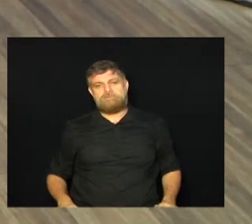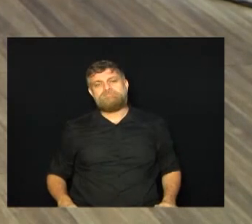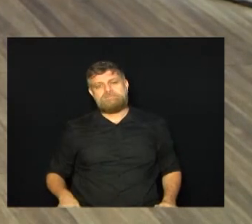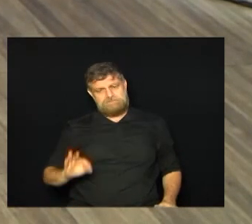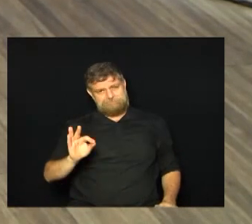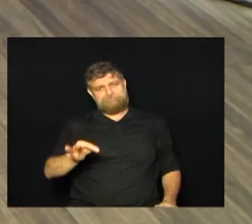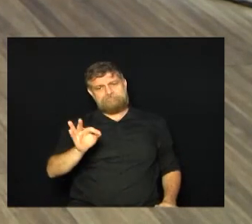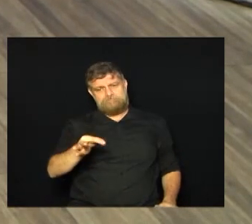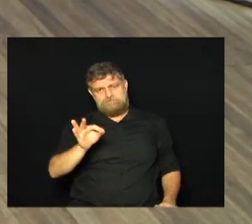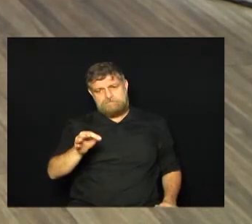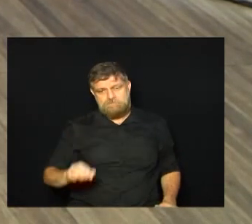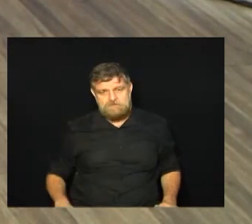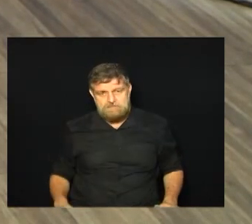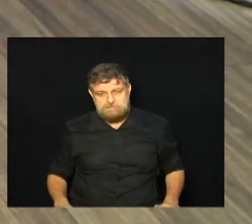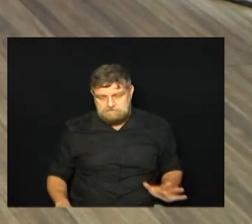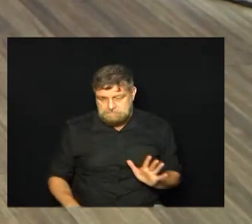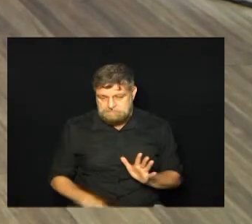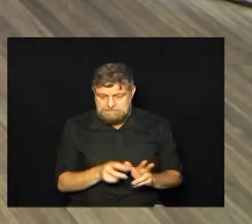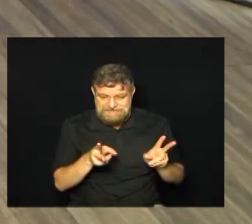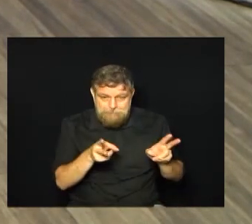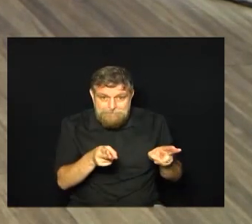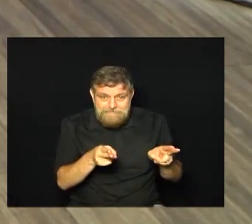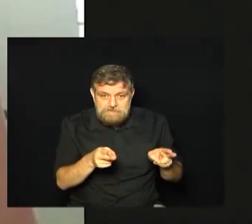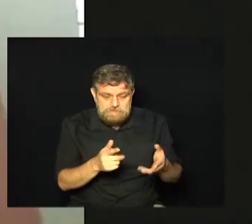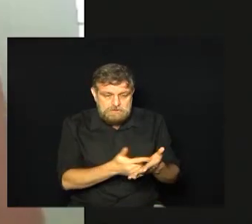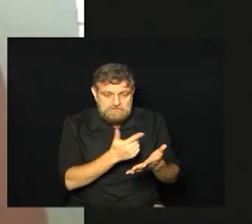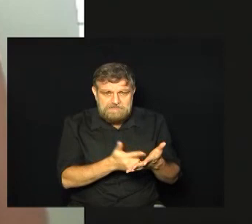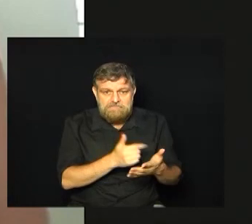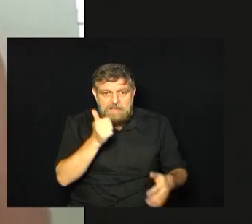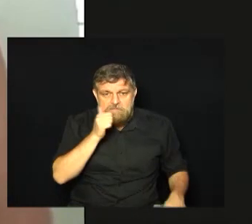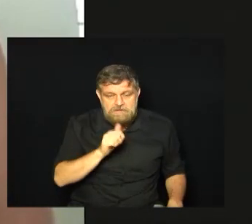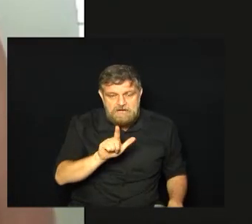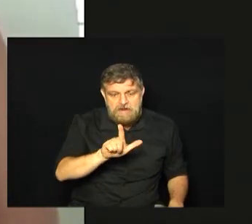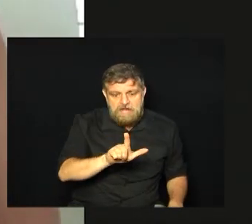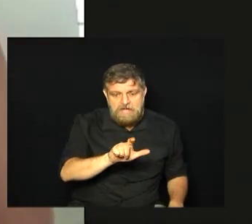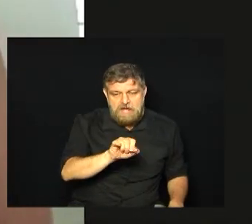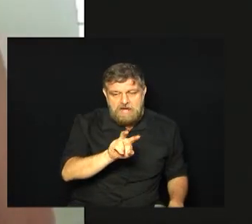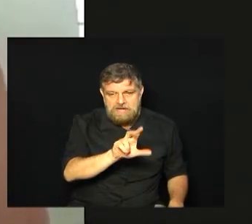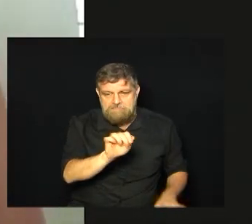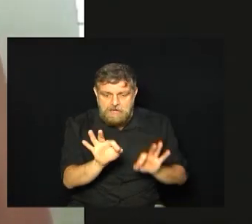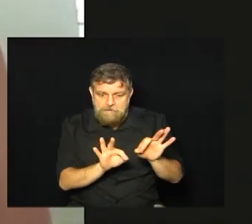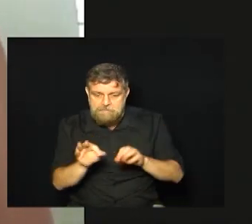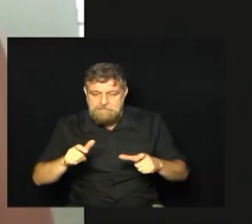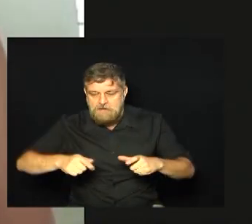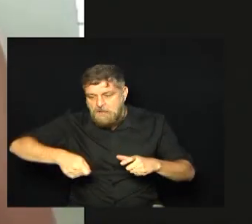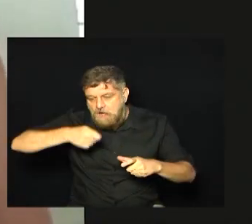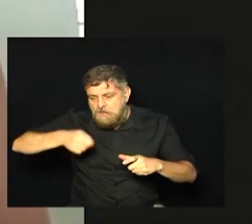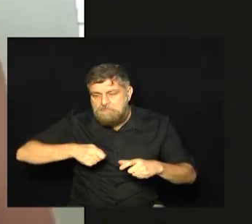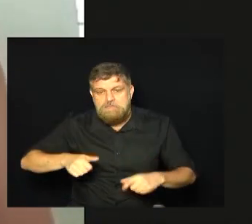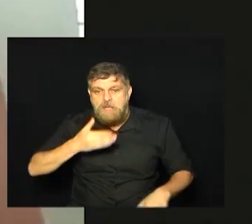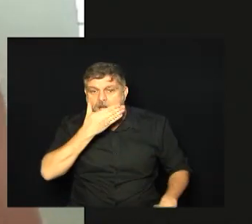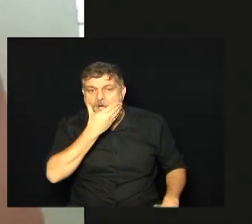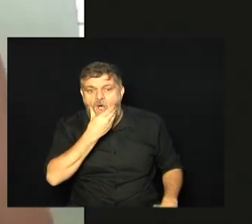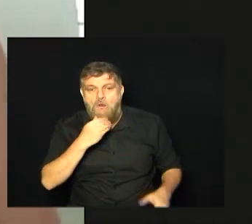Sim, na primeira cena do livro, a Lívia está servindo jantar para a família e o marido começa a pedir para